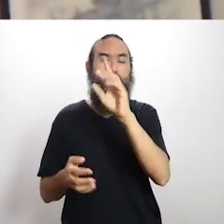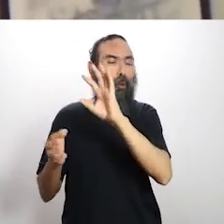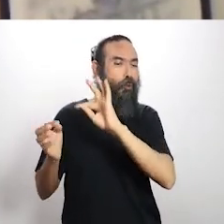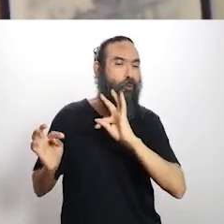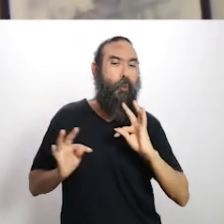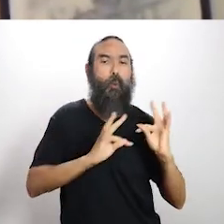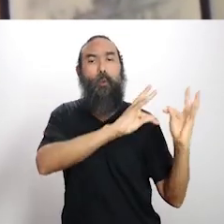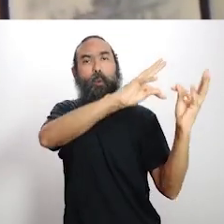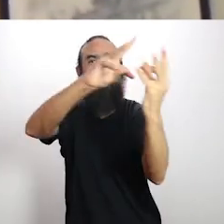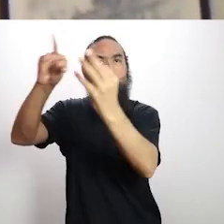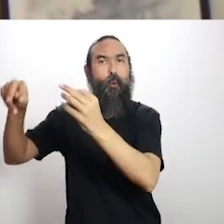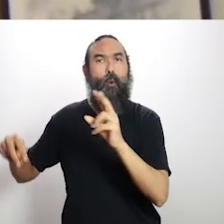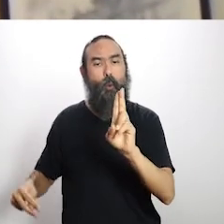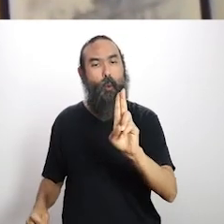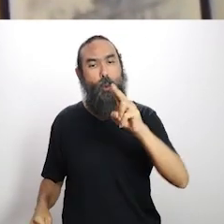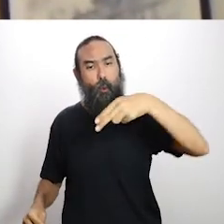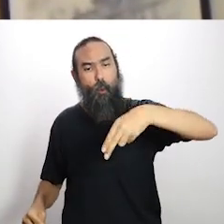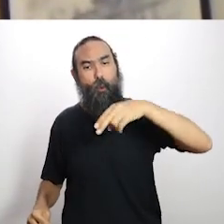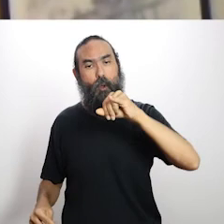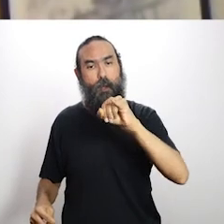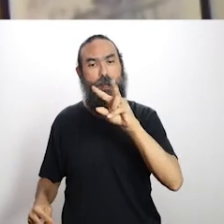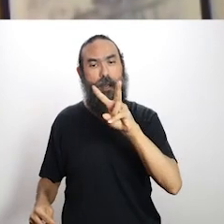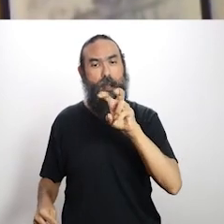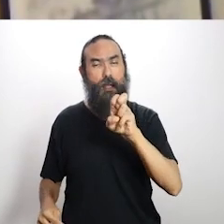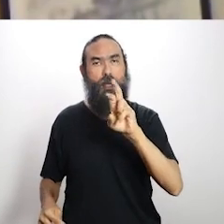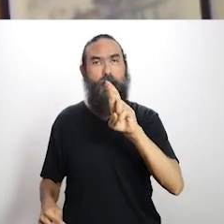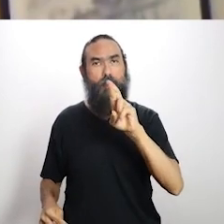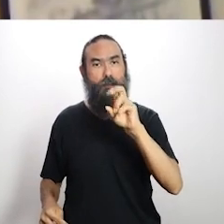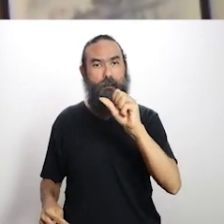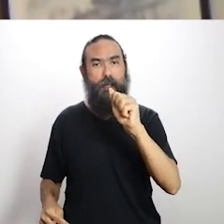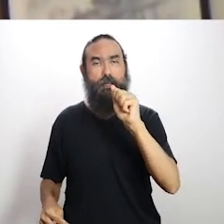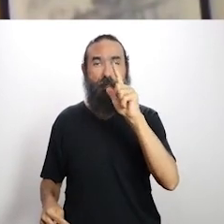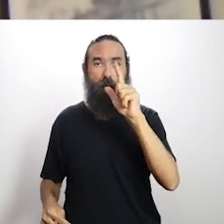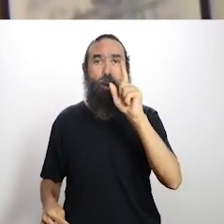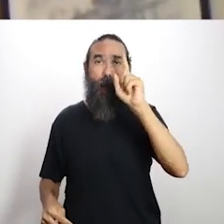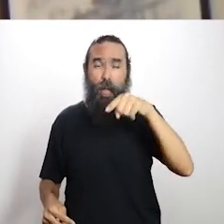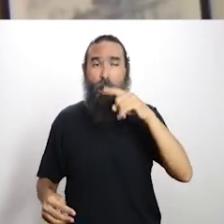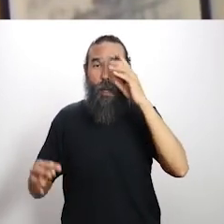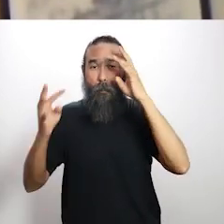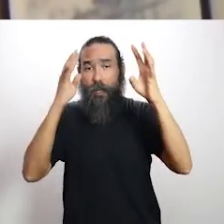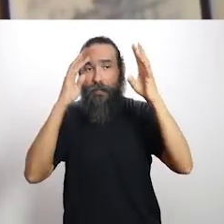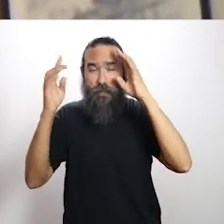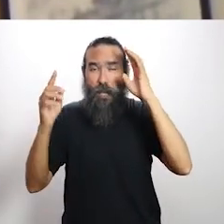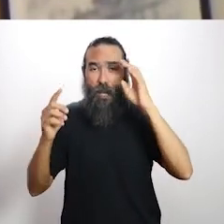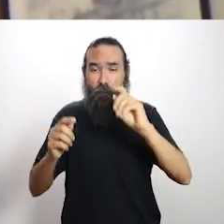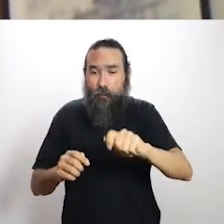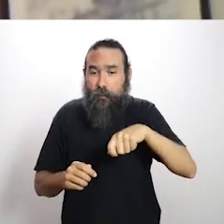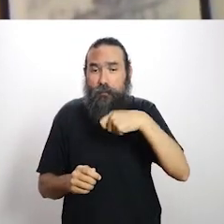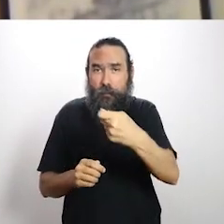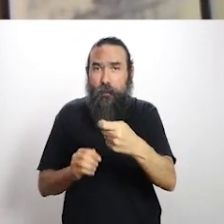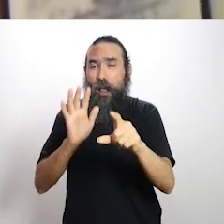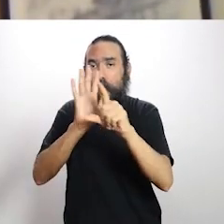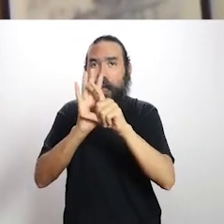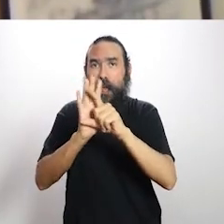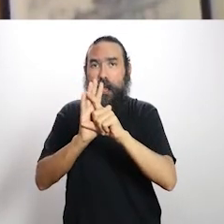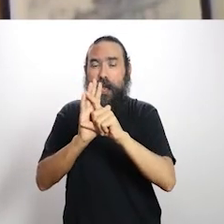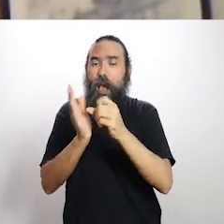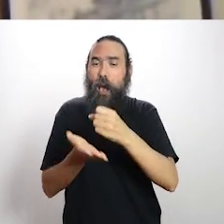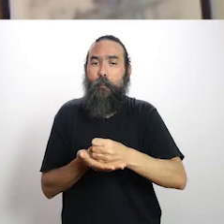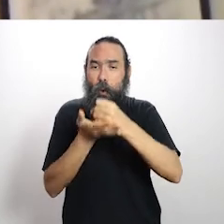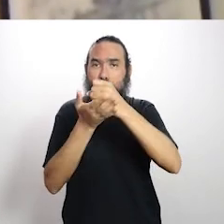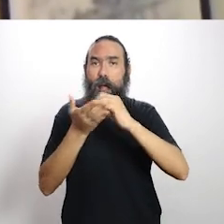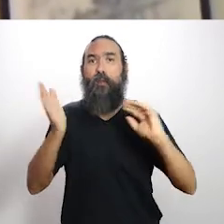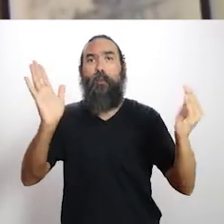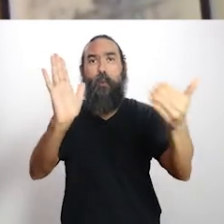regulamentação da lei porque cada ente federado seja estado seja município vai ter que também fazer